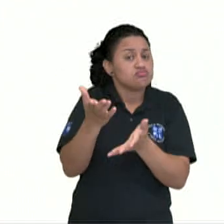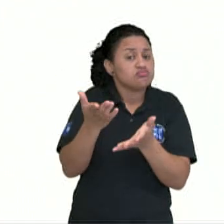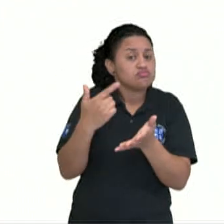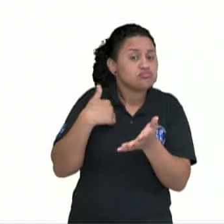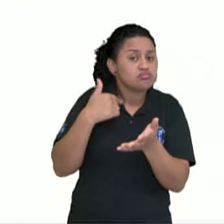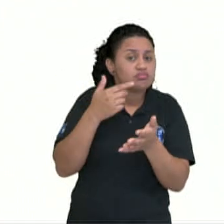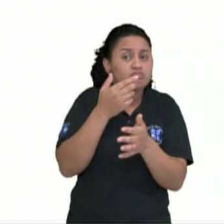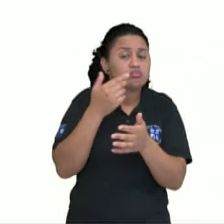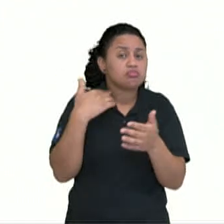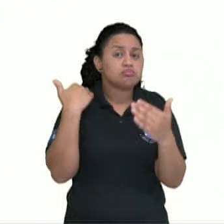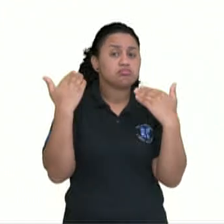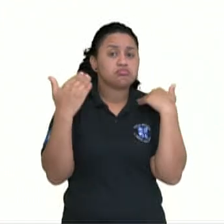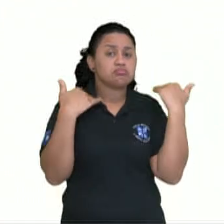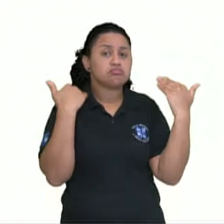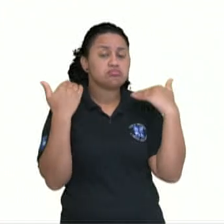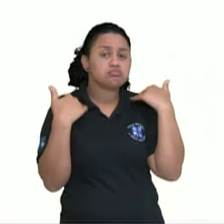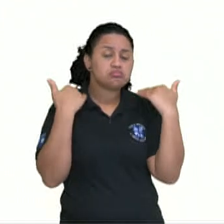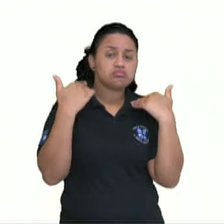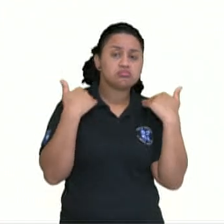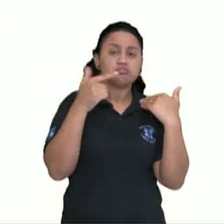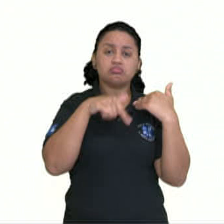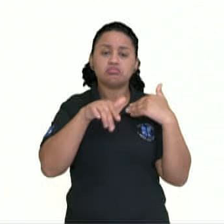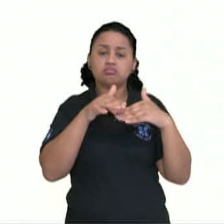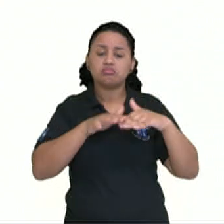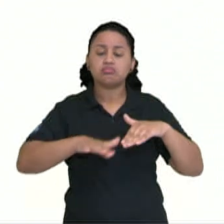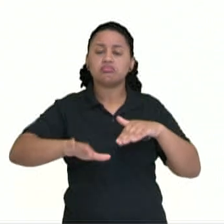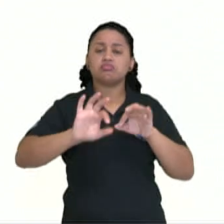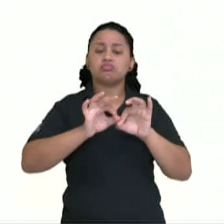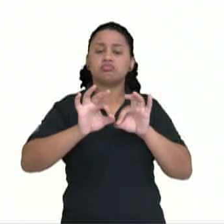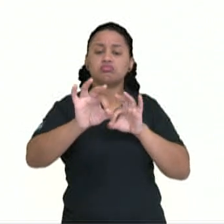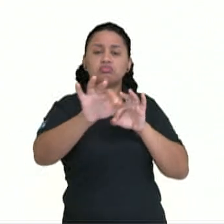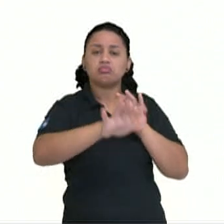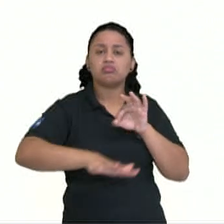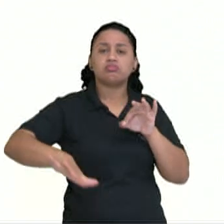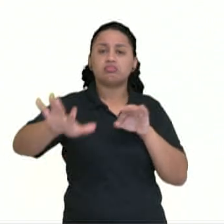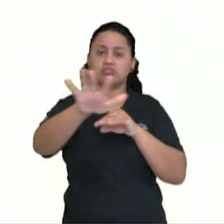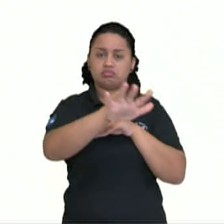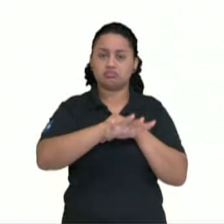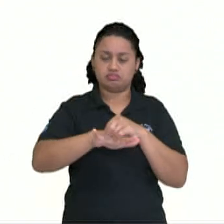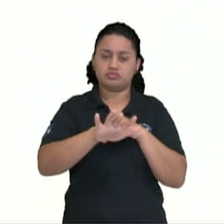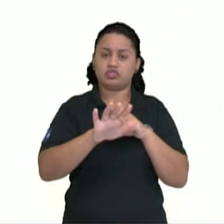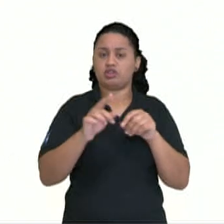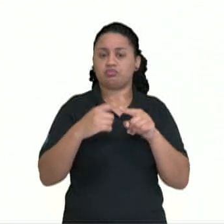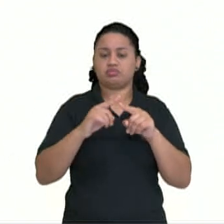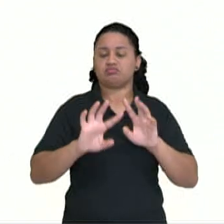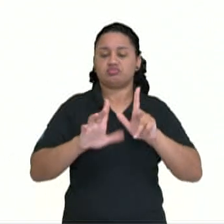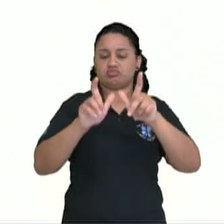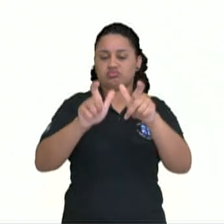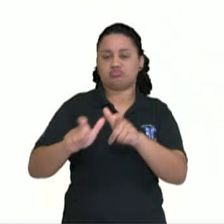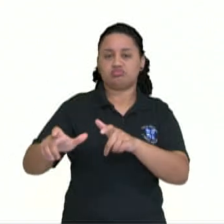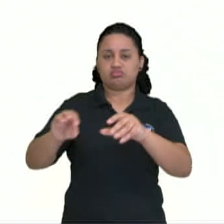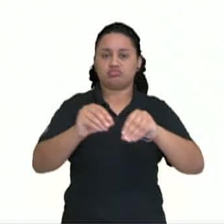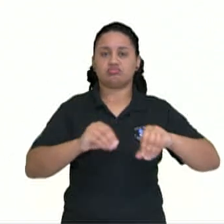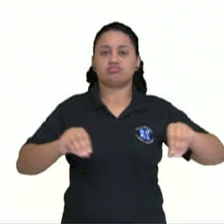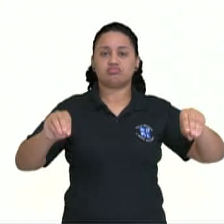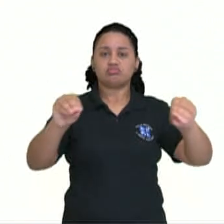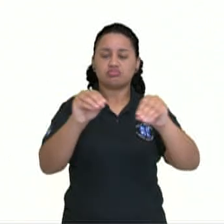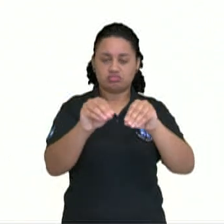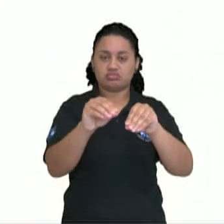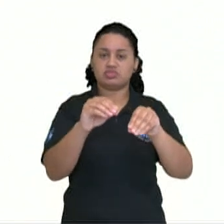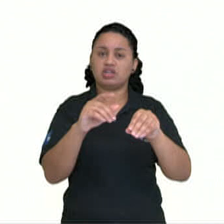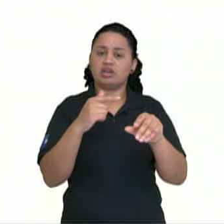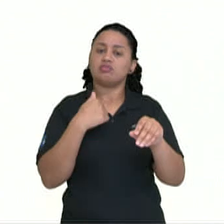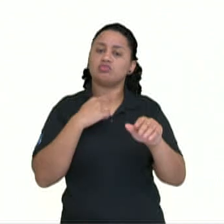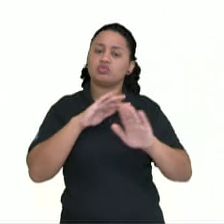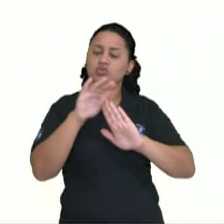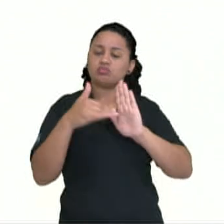em que passeava na extensão dos sus domínios, porque toda a zona do areal do cais, como